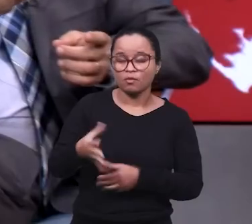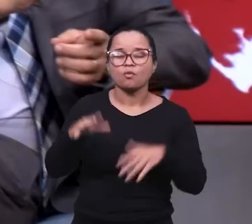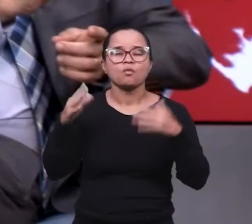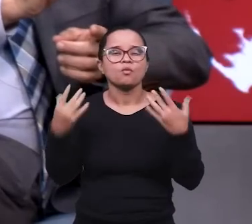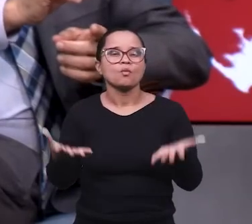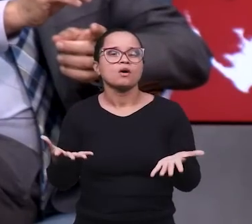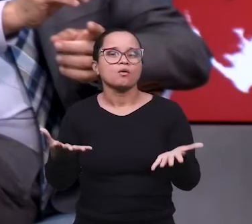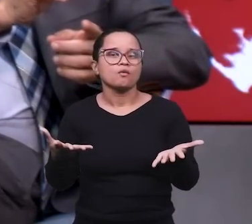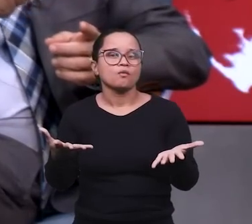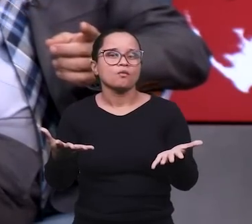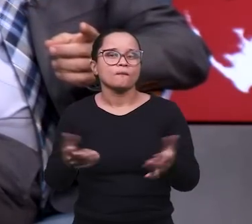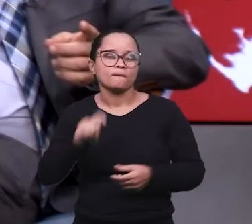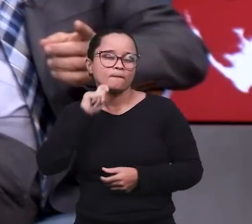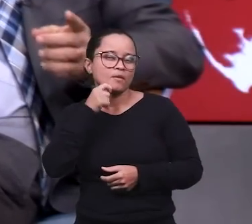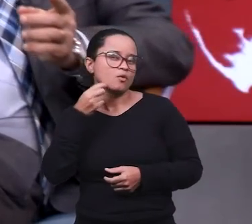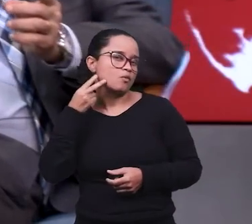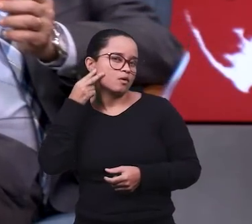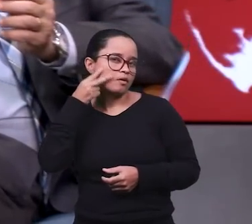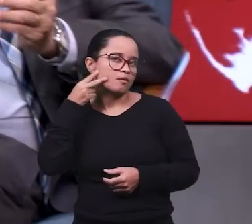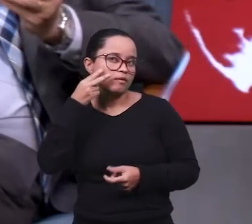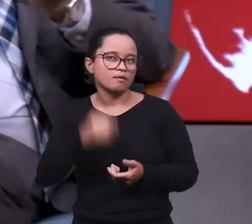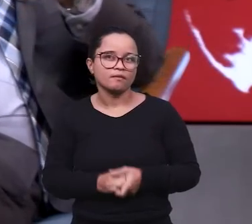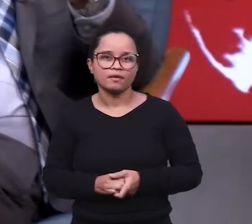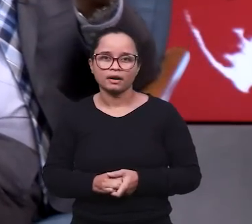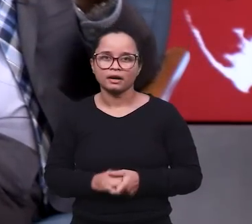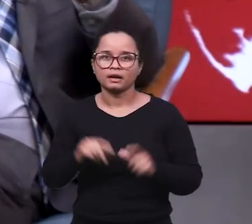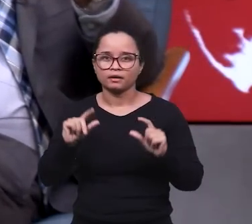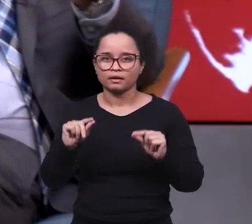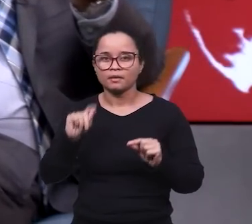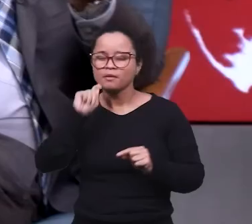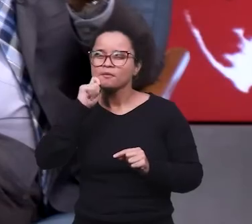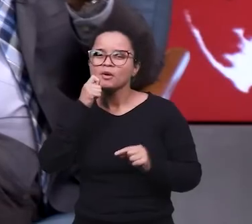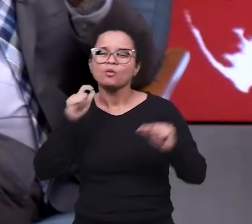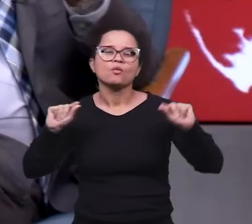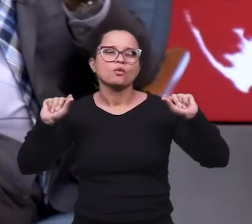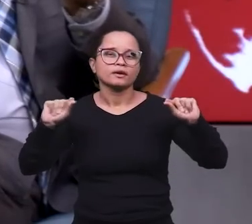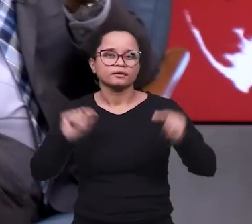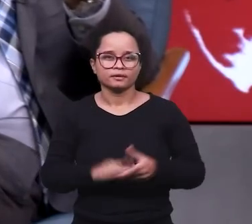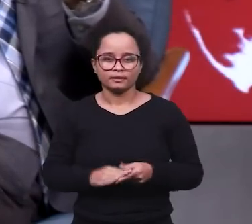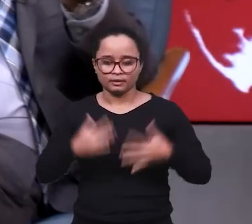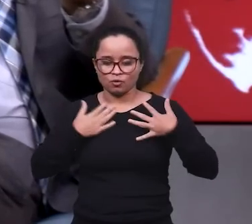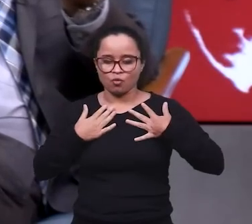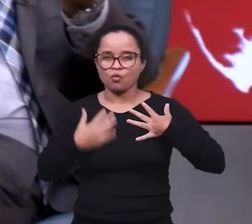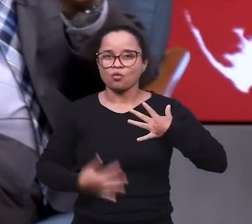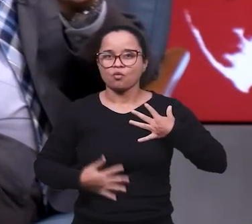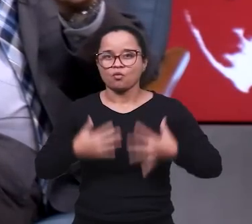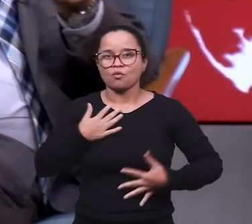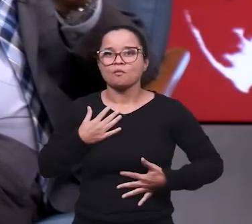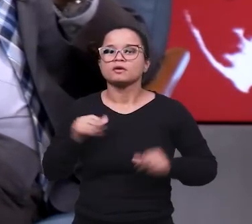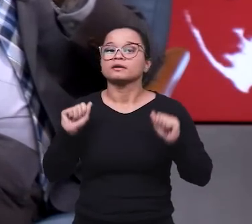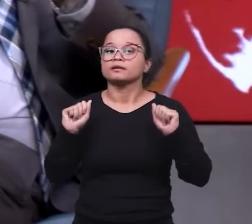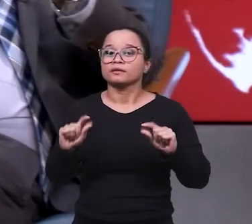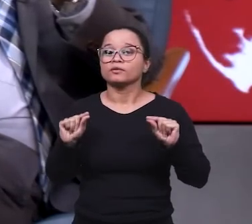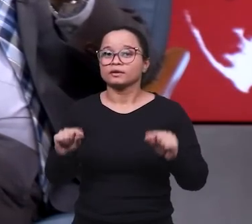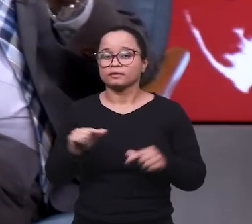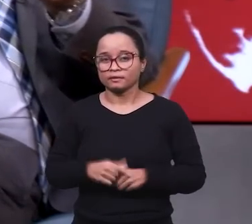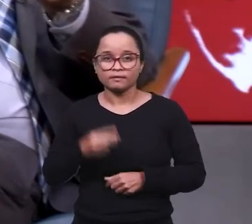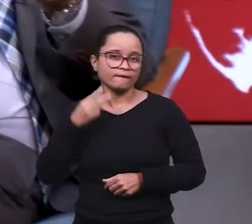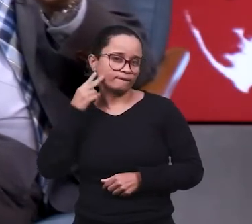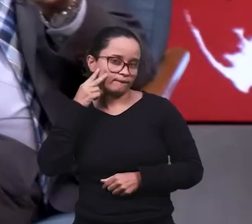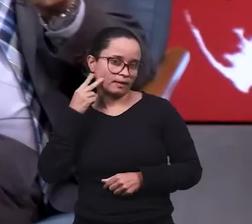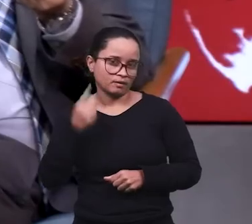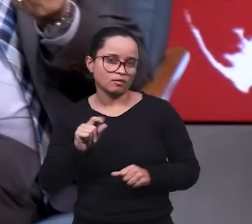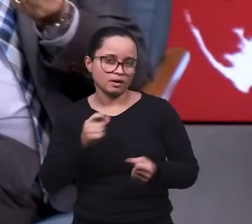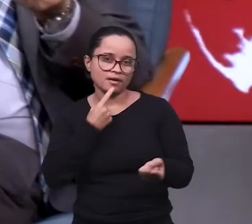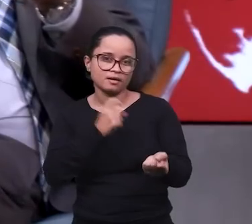pacto? Pão e vinho. O que é pão? Ele está falando de corpo. E o que ele está falando de vinho?